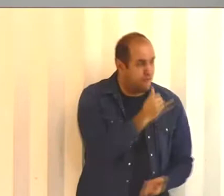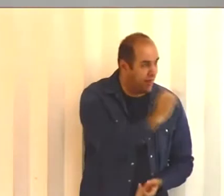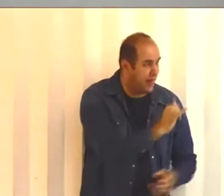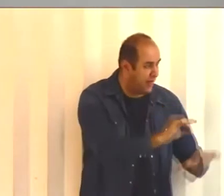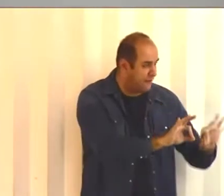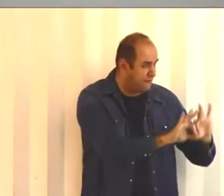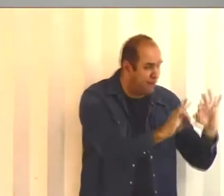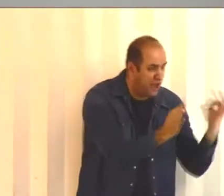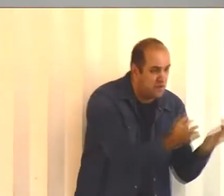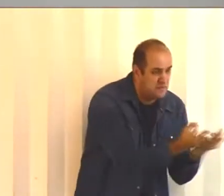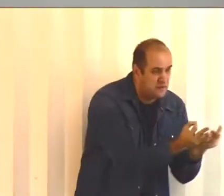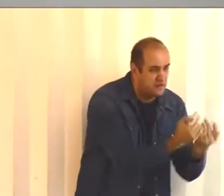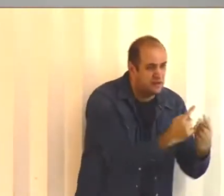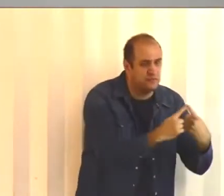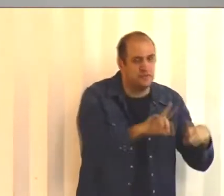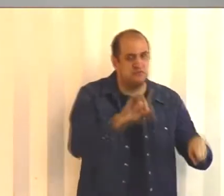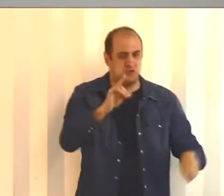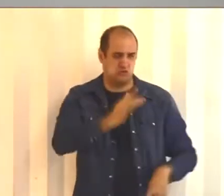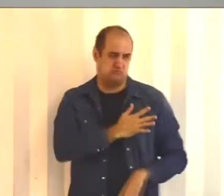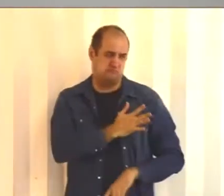que aos olhos de Deus não é mais família.